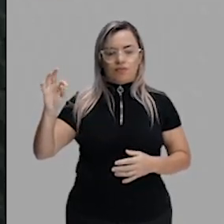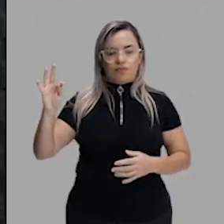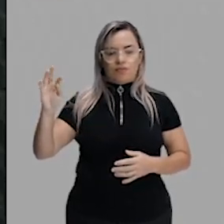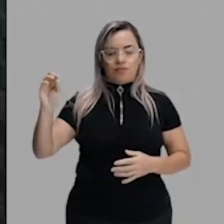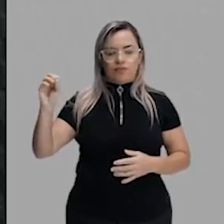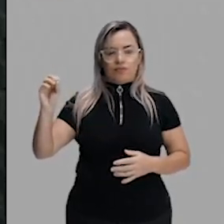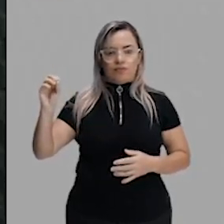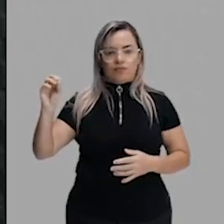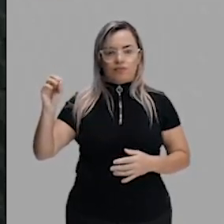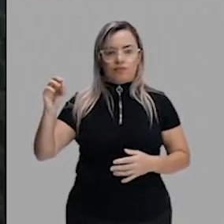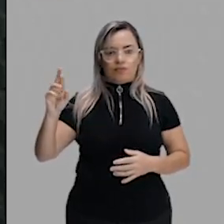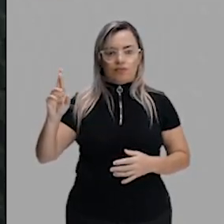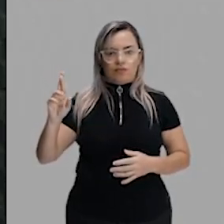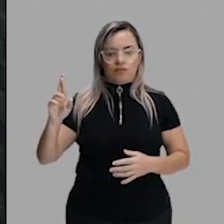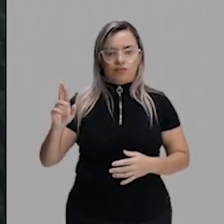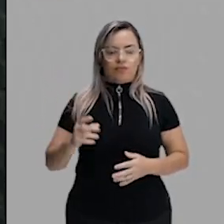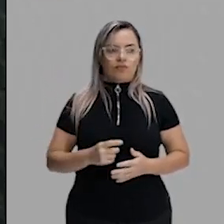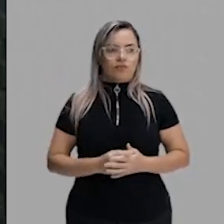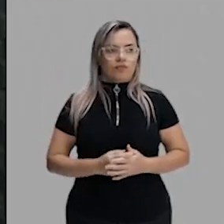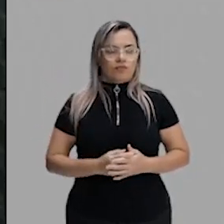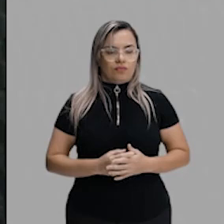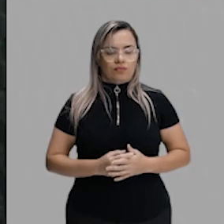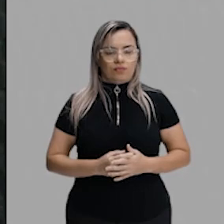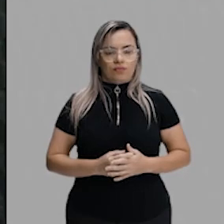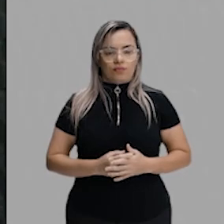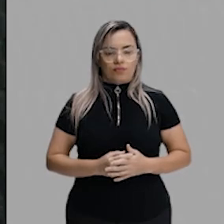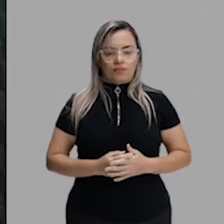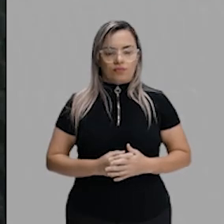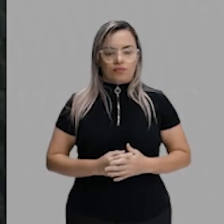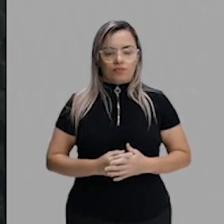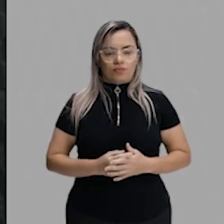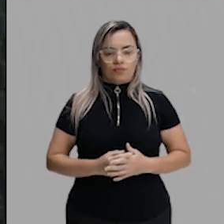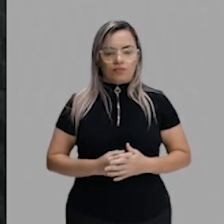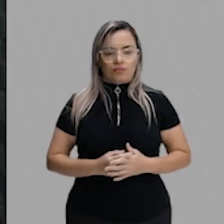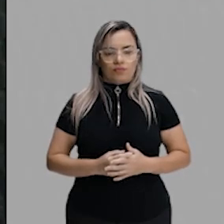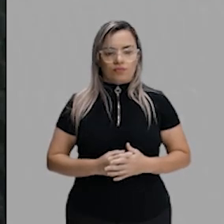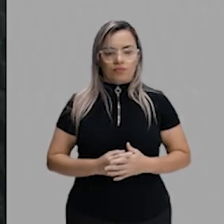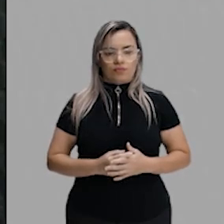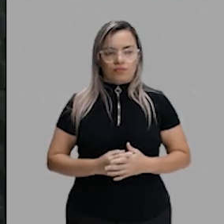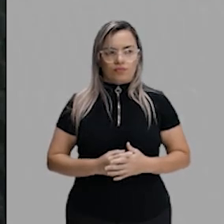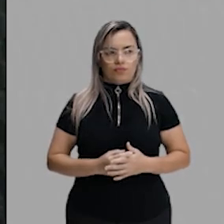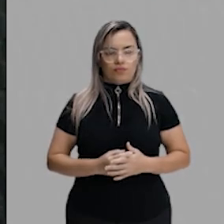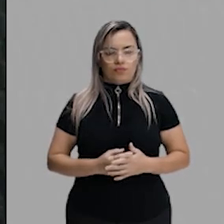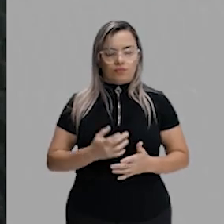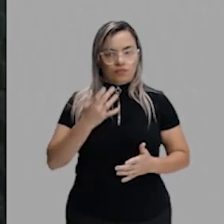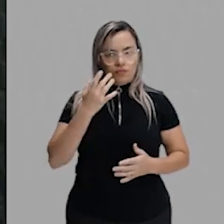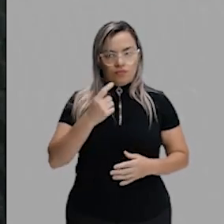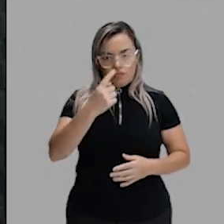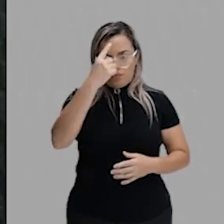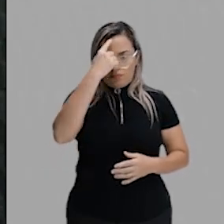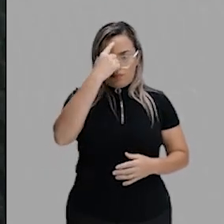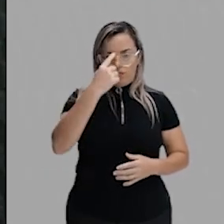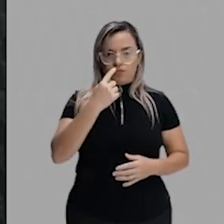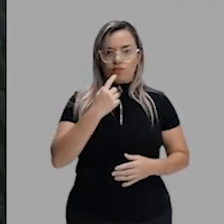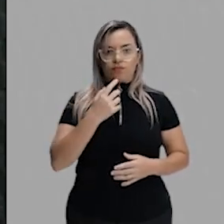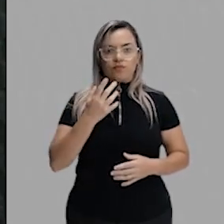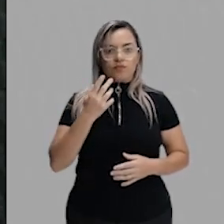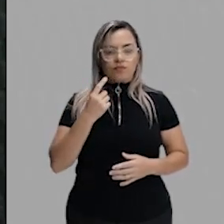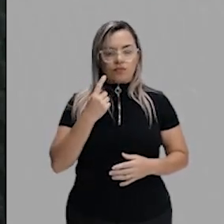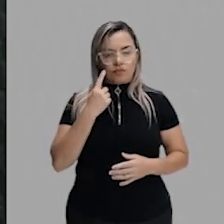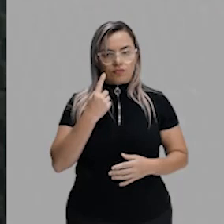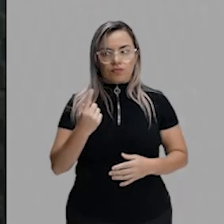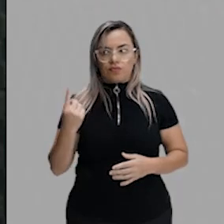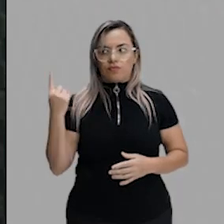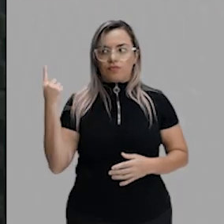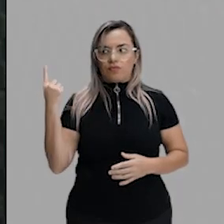Você já deve ter visto ele aí em alguns dispositivos, né? Geralmente ele é desse formato. Ele tem